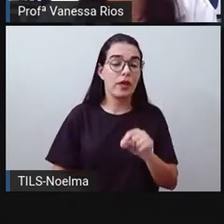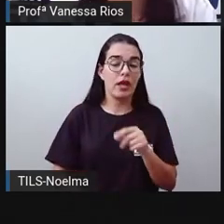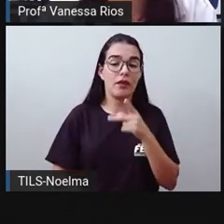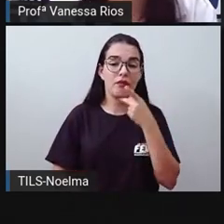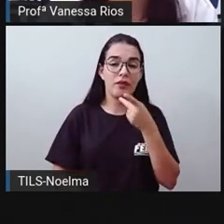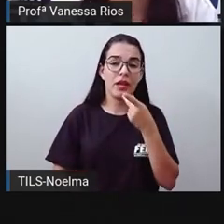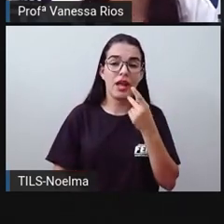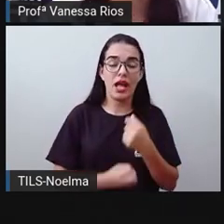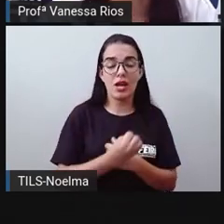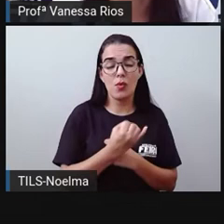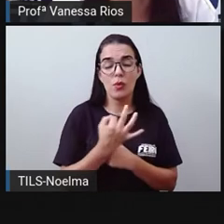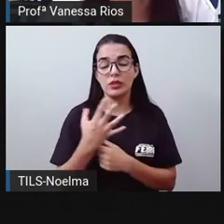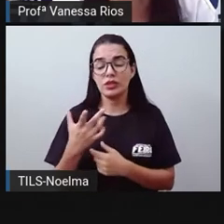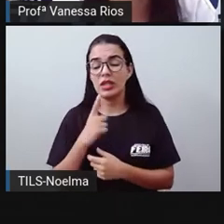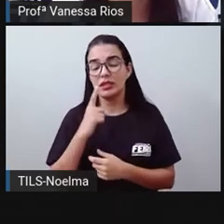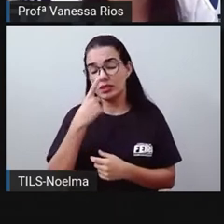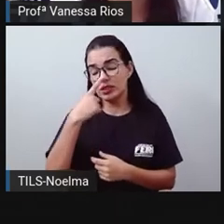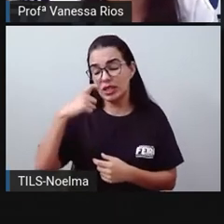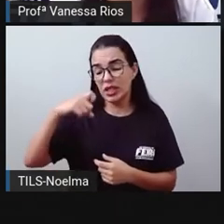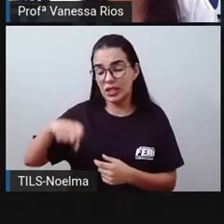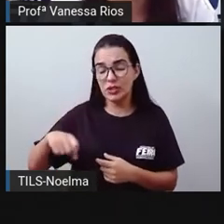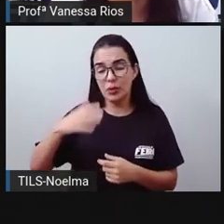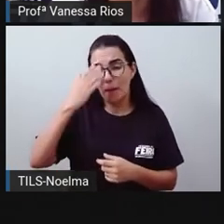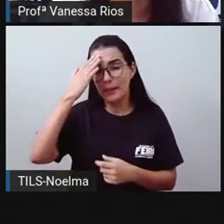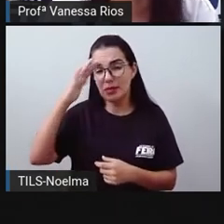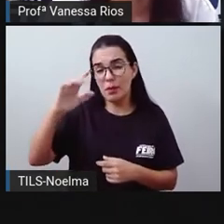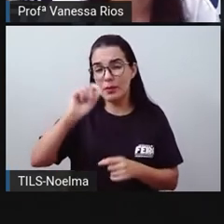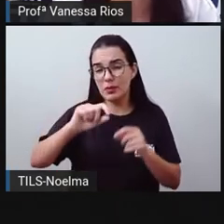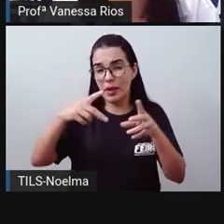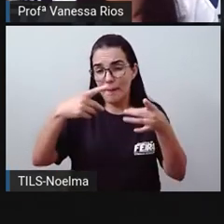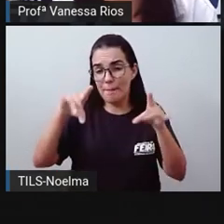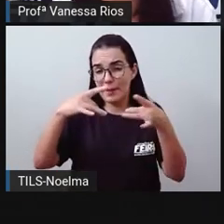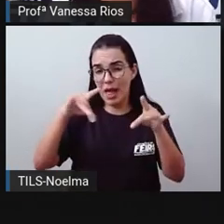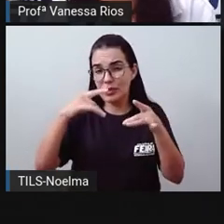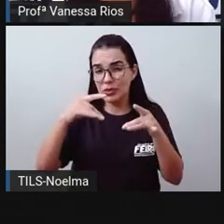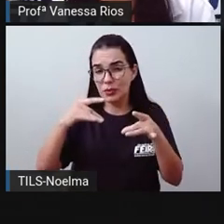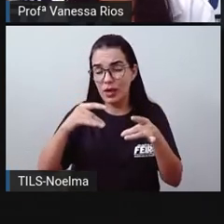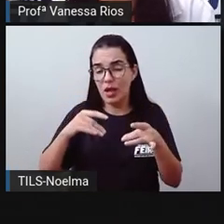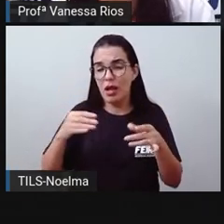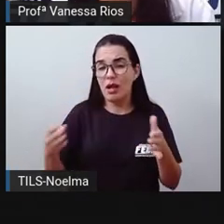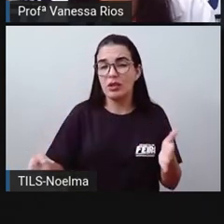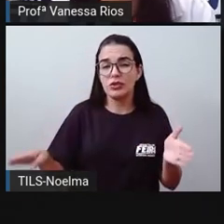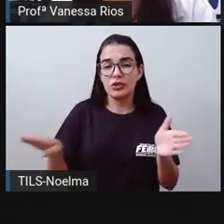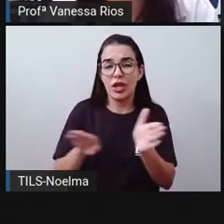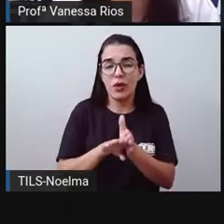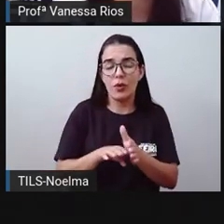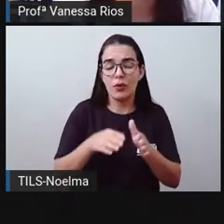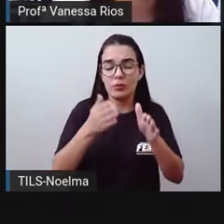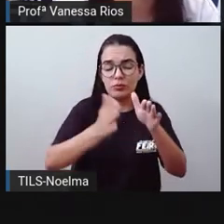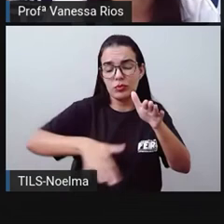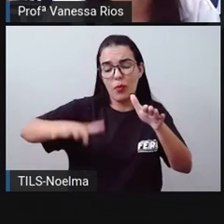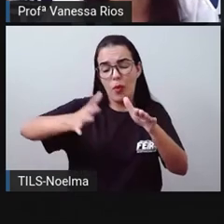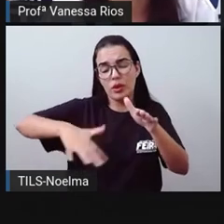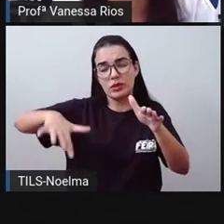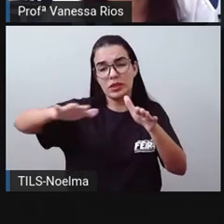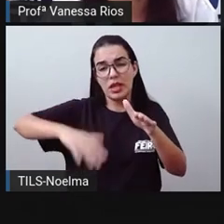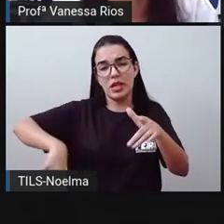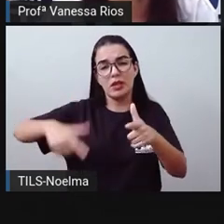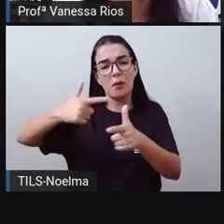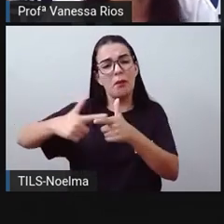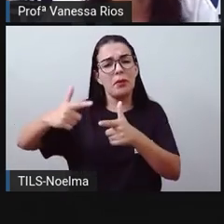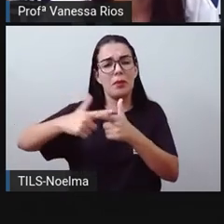sobre a quantidade de lixo, principalmente plástico, vem sendo jogada nos oceanos e prejudicando a vida aí